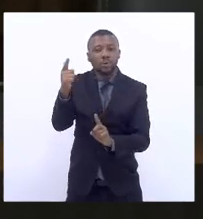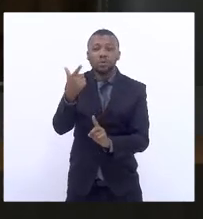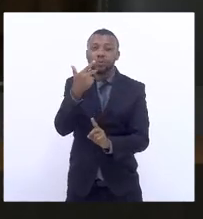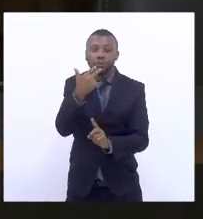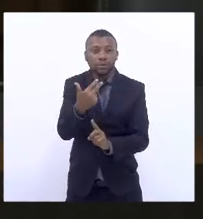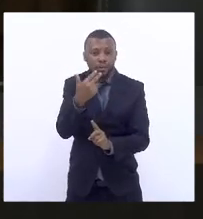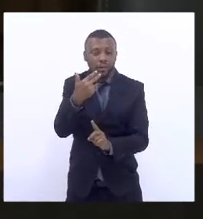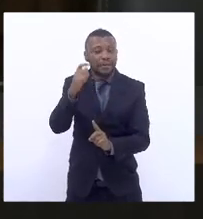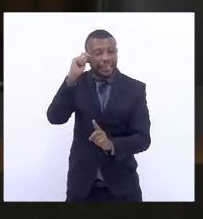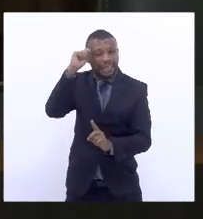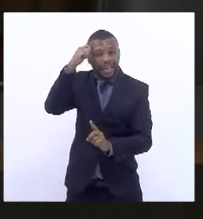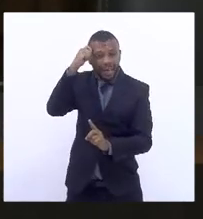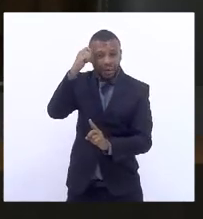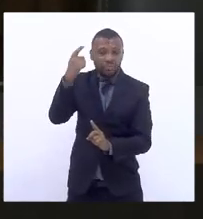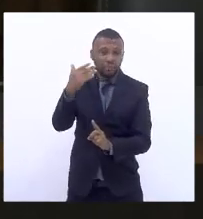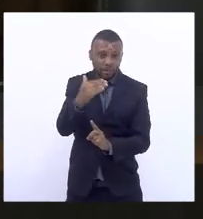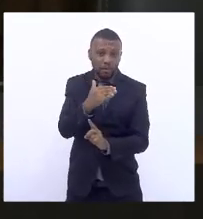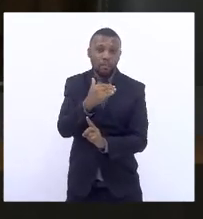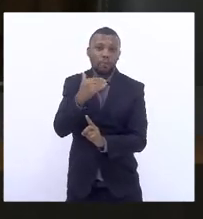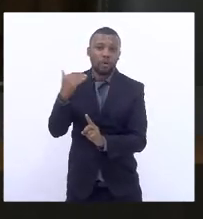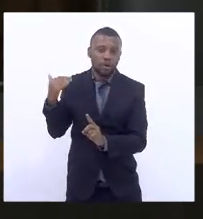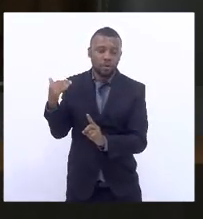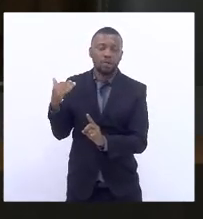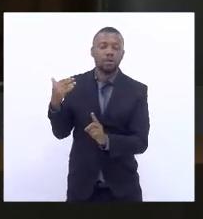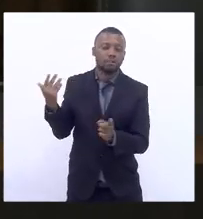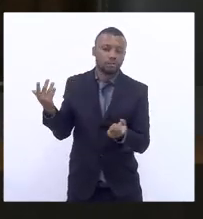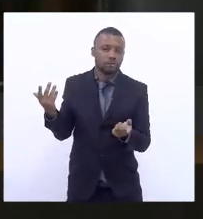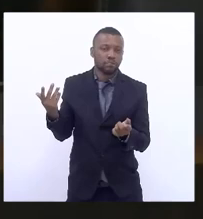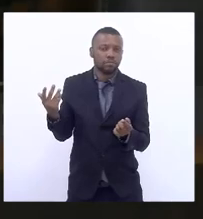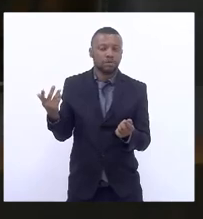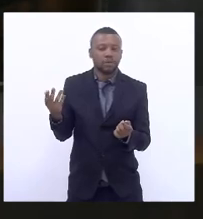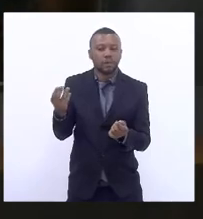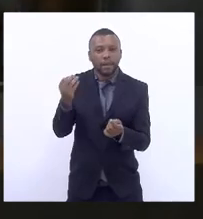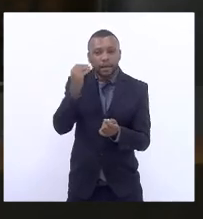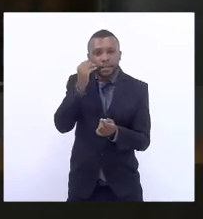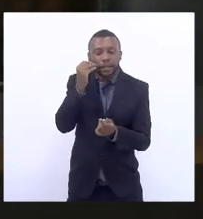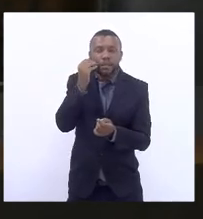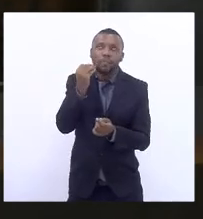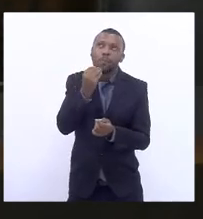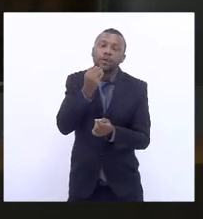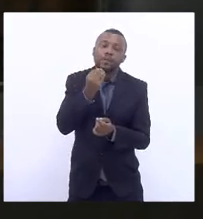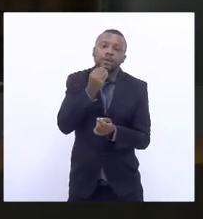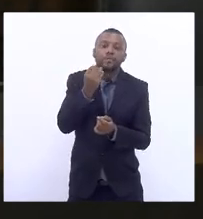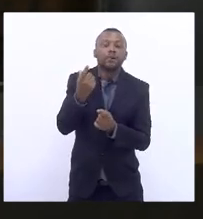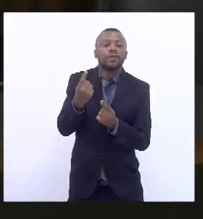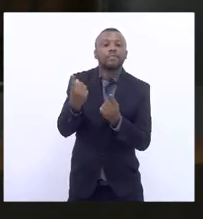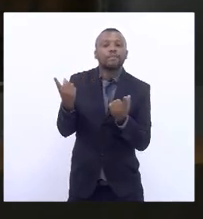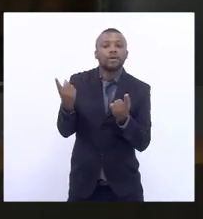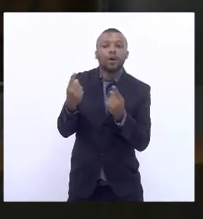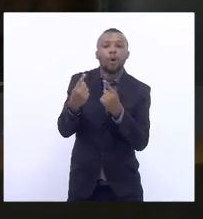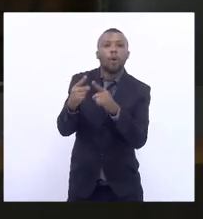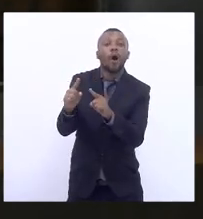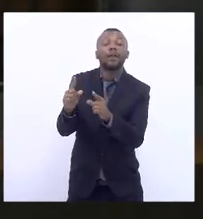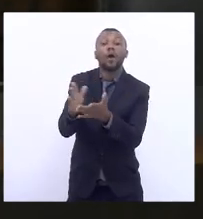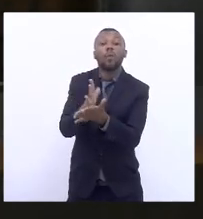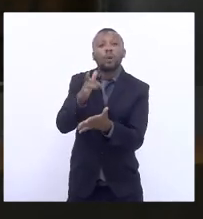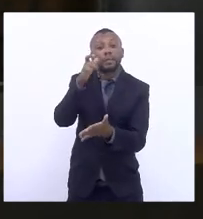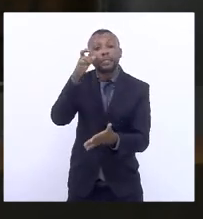negro, que contrariou, né, possivelmente algum interesse de